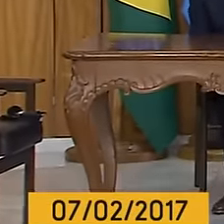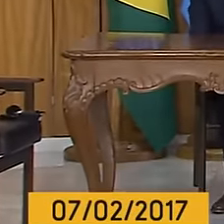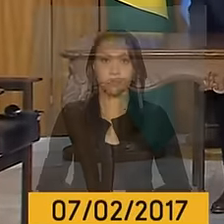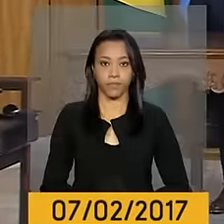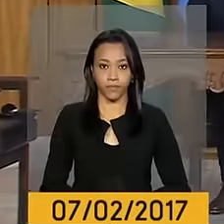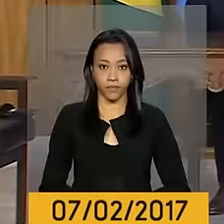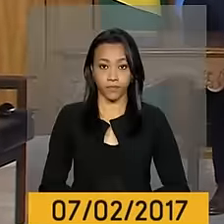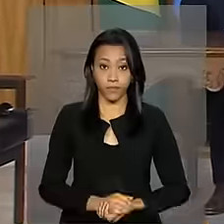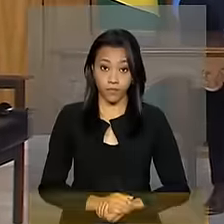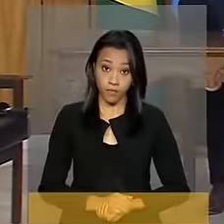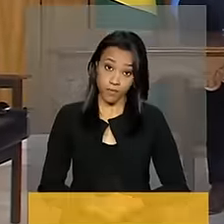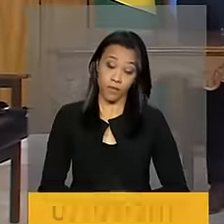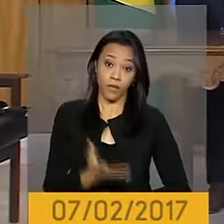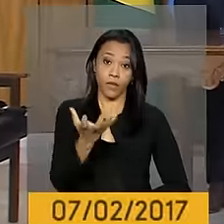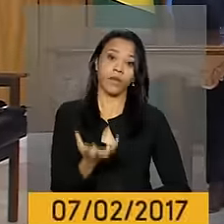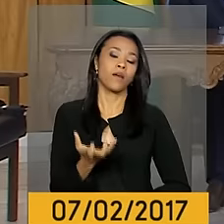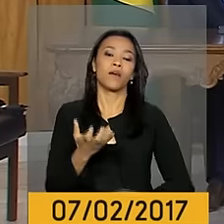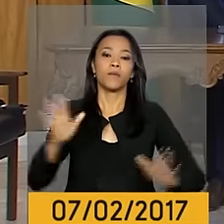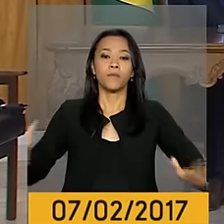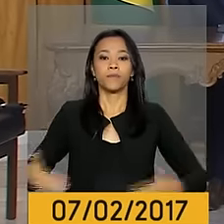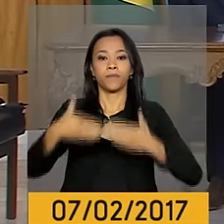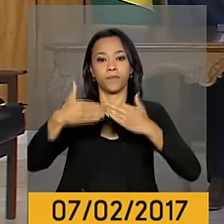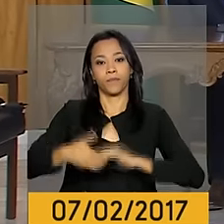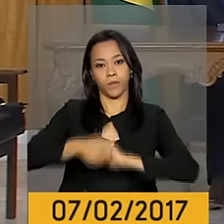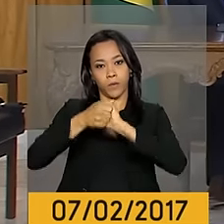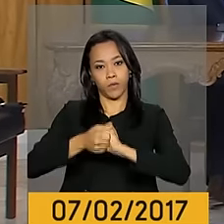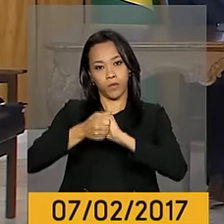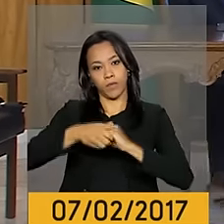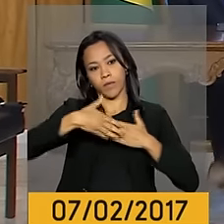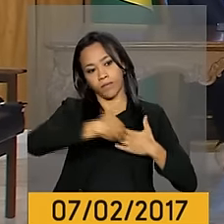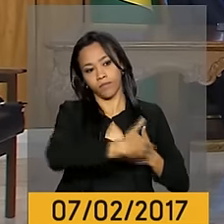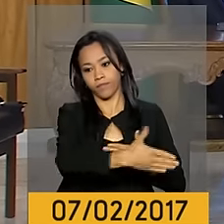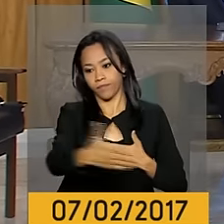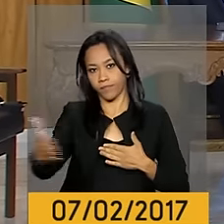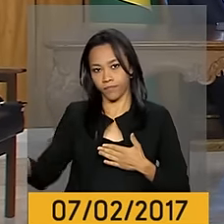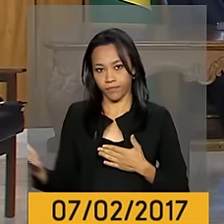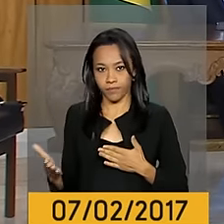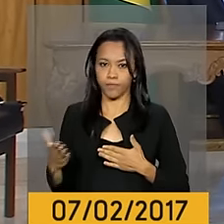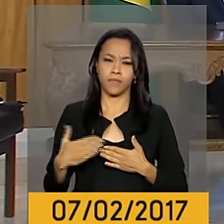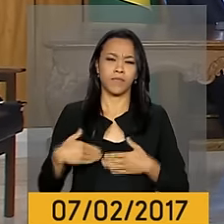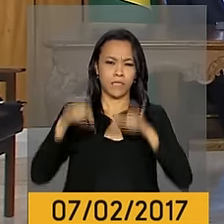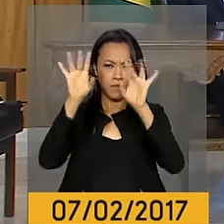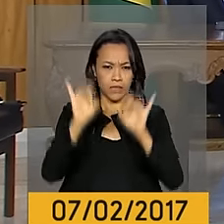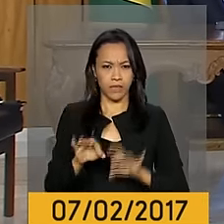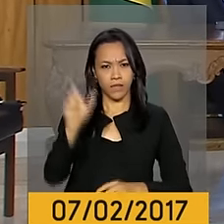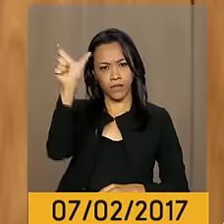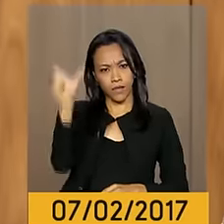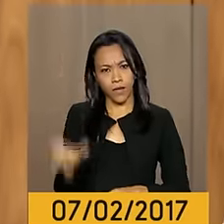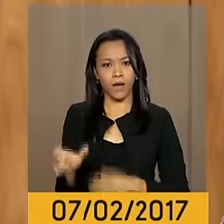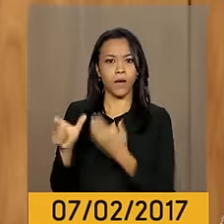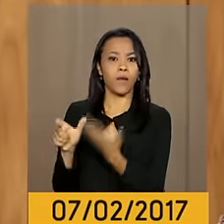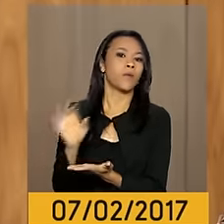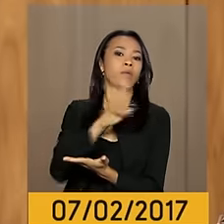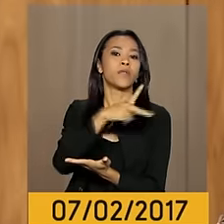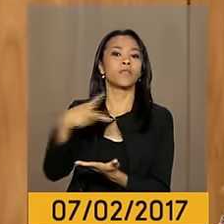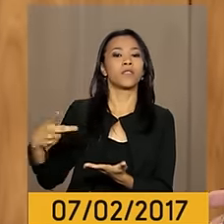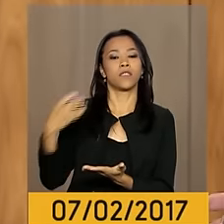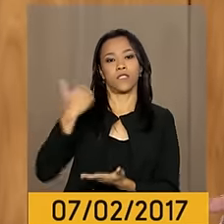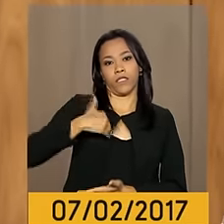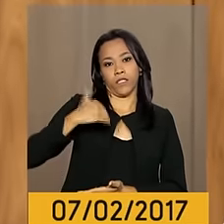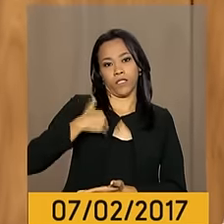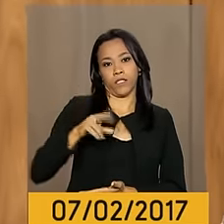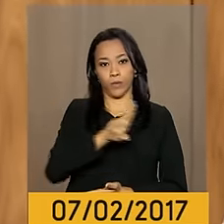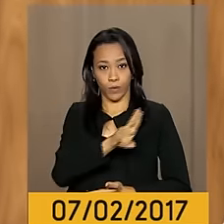quero cumprimentar a todos especialmente o presidente Maurício ma e dizer